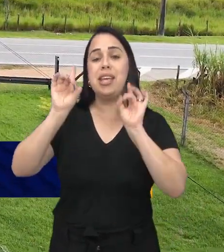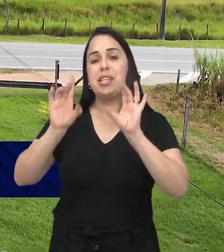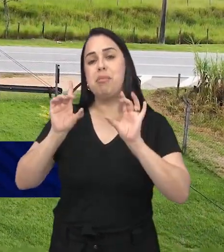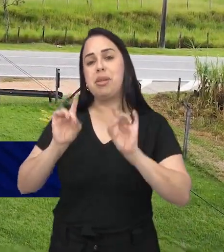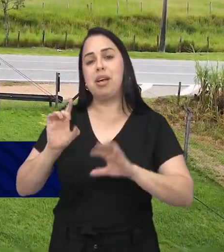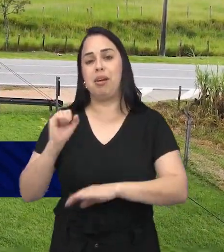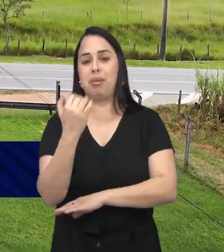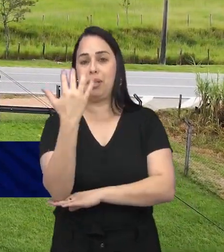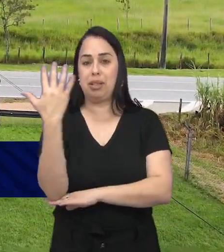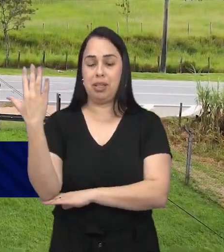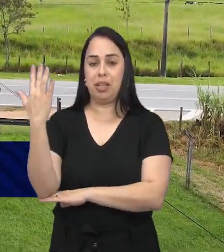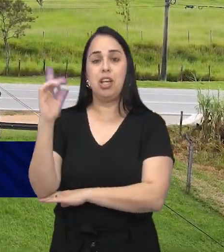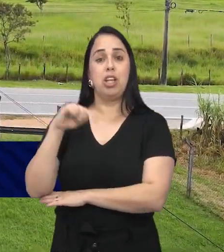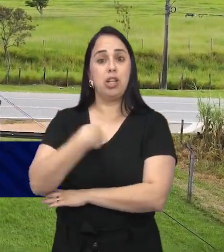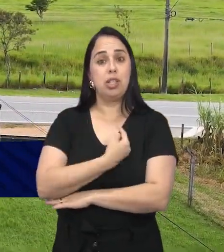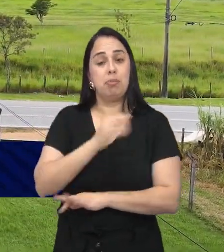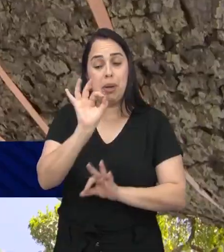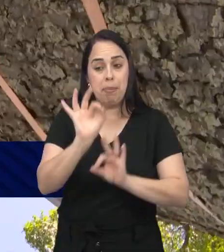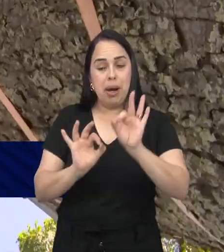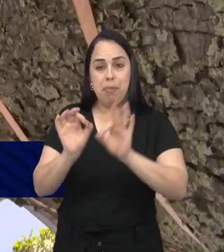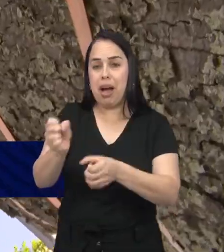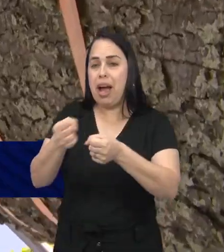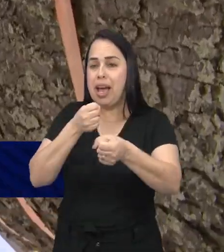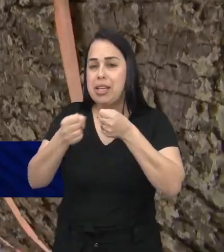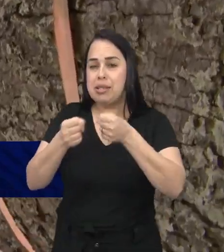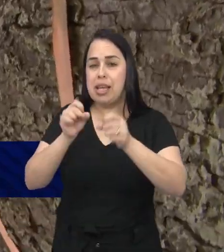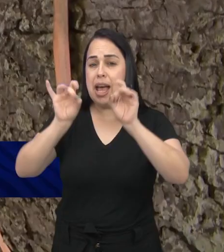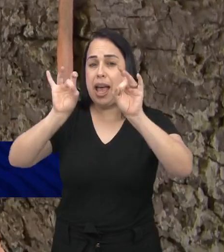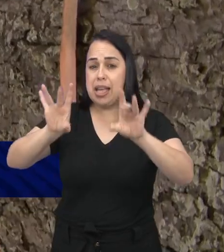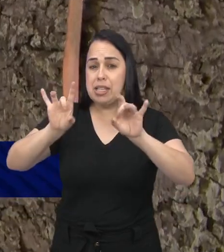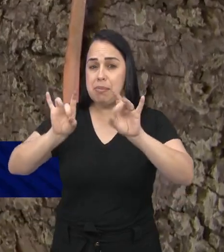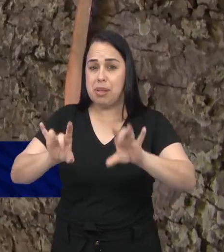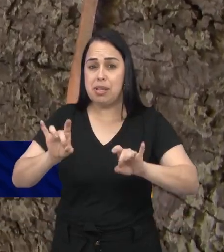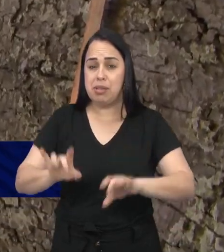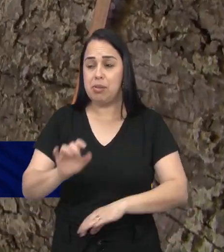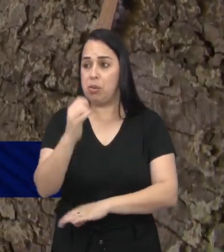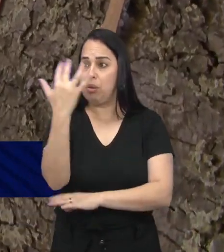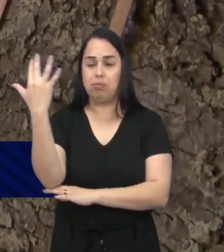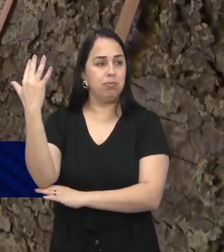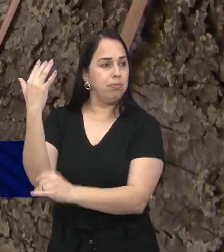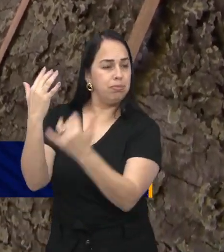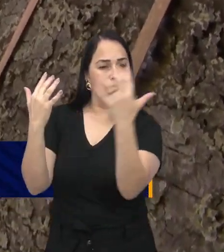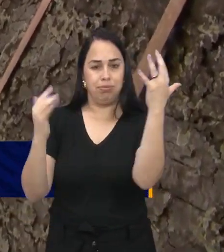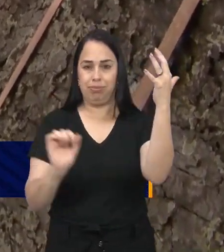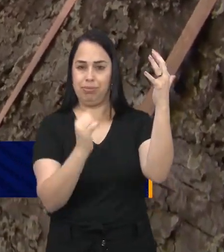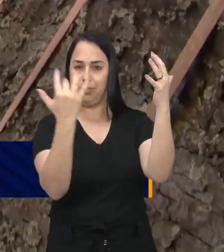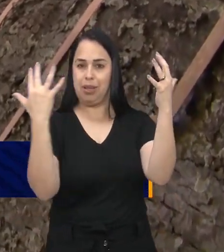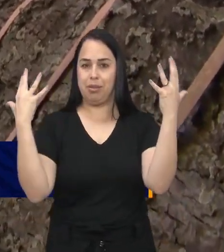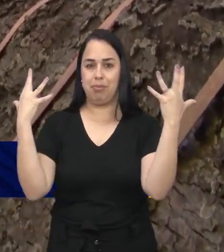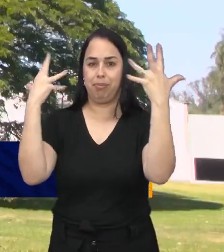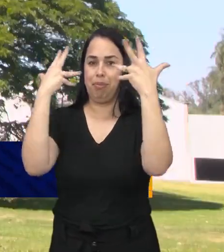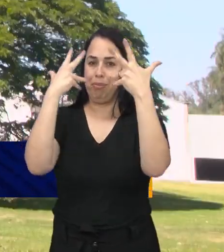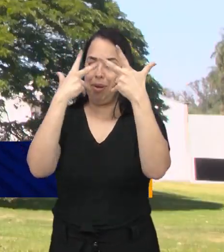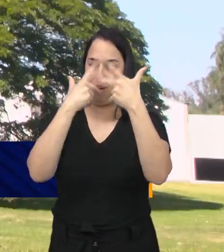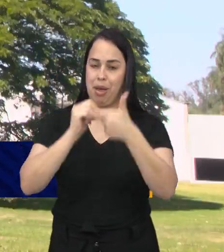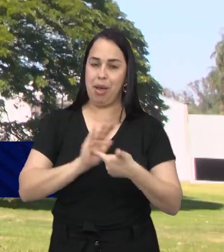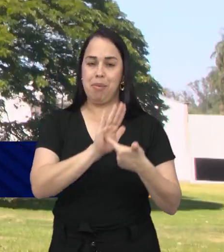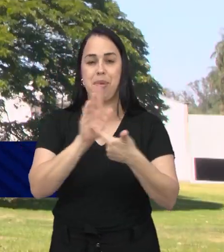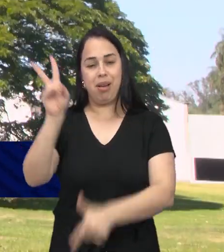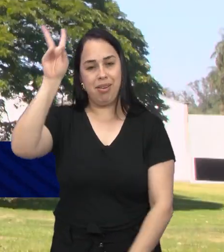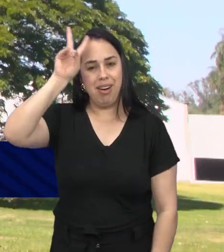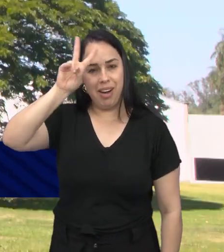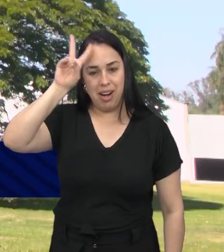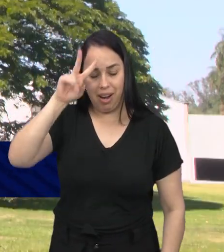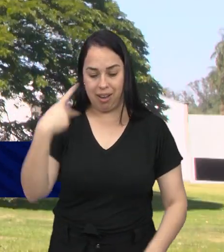Dia da Árvore. Para a data, preparamos uma reportagem especial com exemplos de árvores que, além da beleza, também ajudam a contar